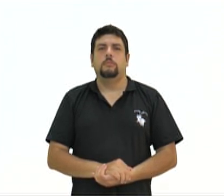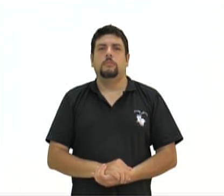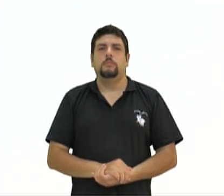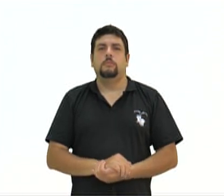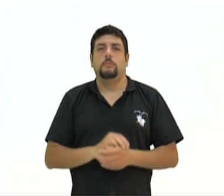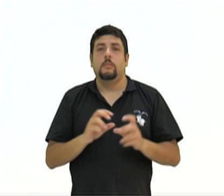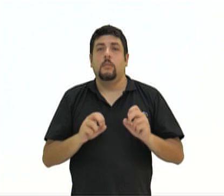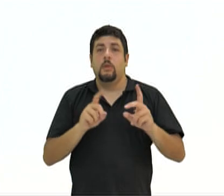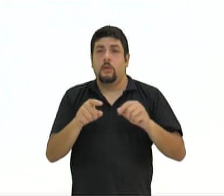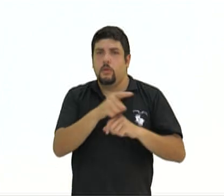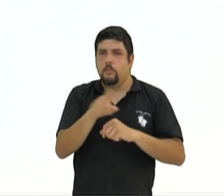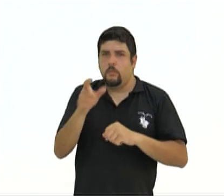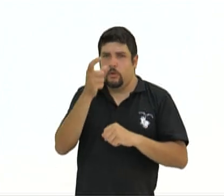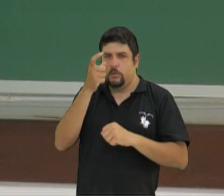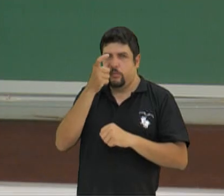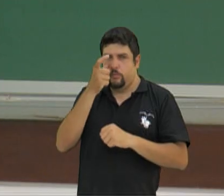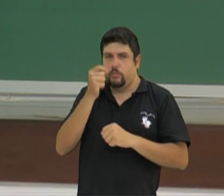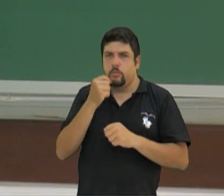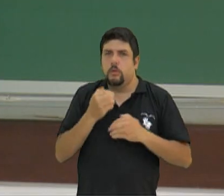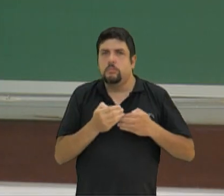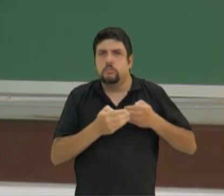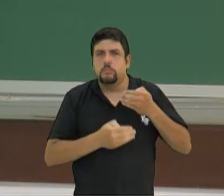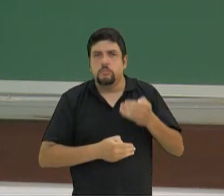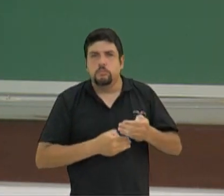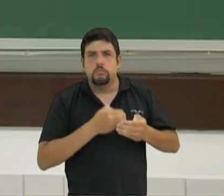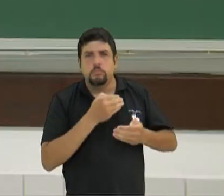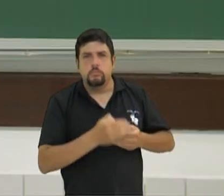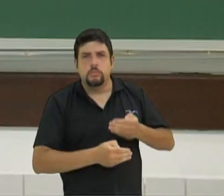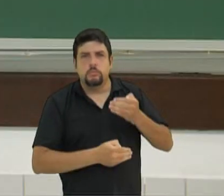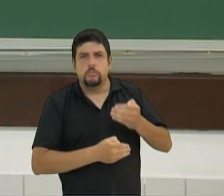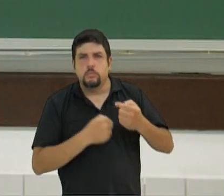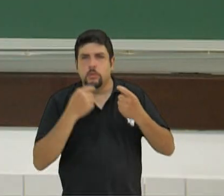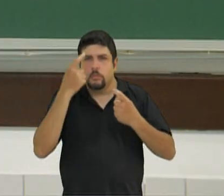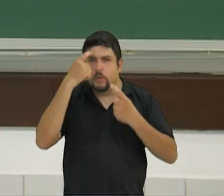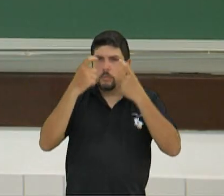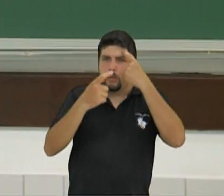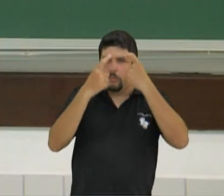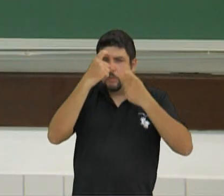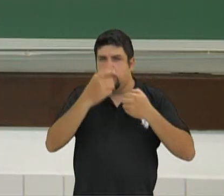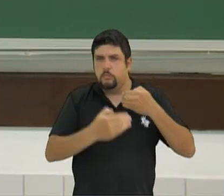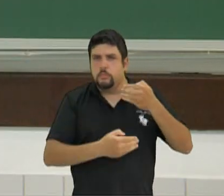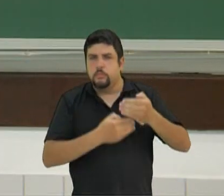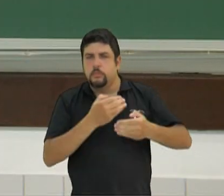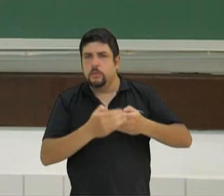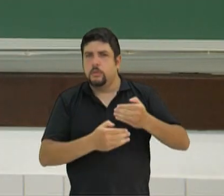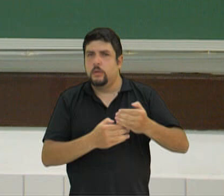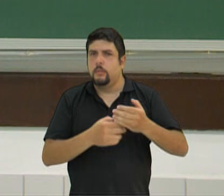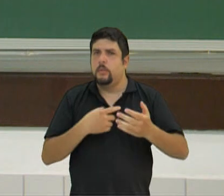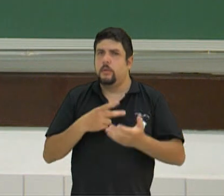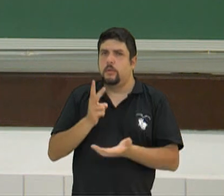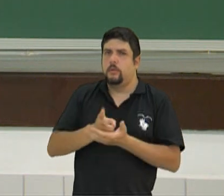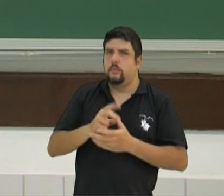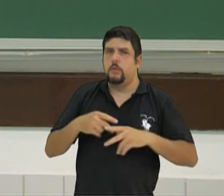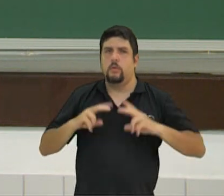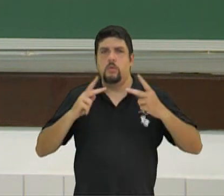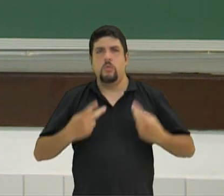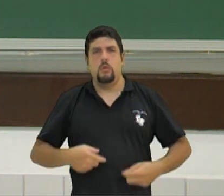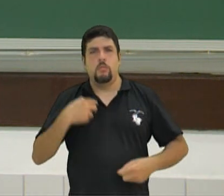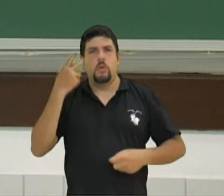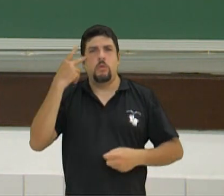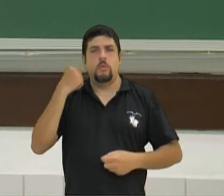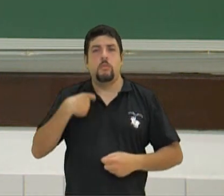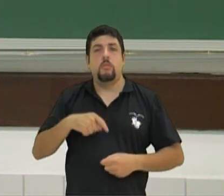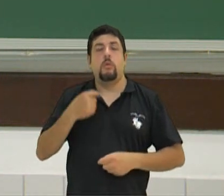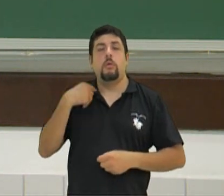Então, vocês viram, pessoal, que a cada invenção que foi evoluindo e foi dando da ideia para o homem, porque o homem sempre quer buscar alguma coisa, né? O homem, nós sempre